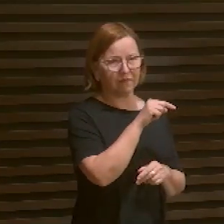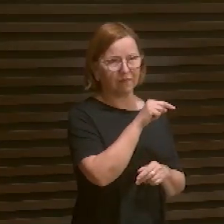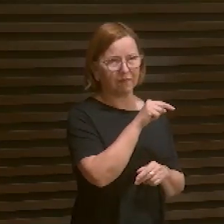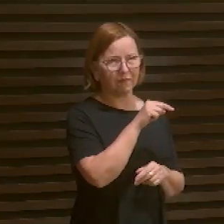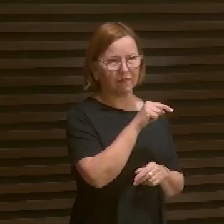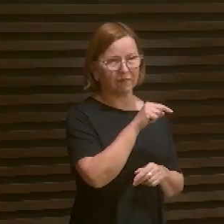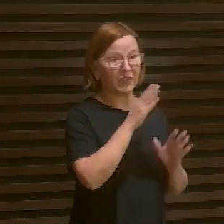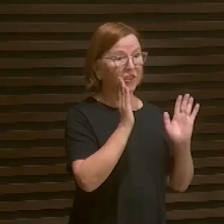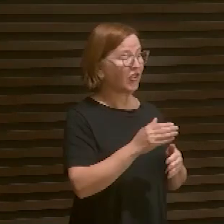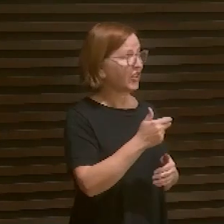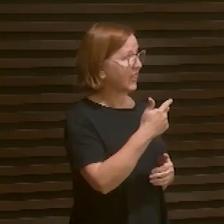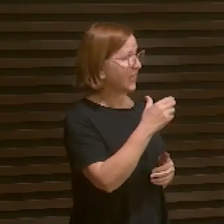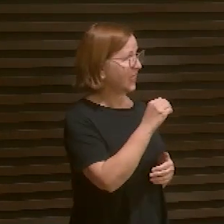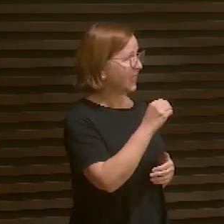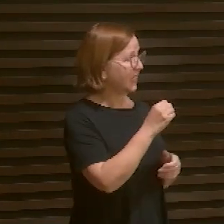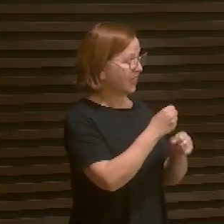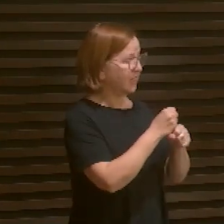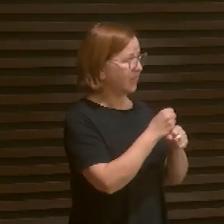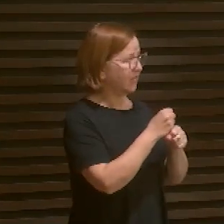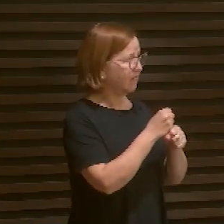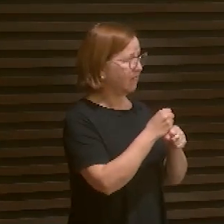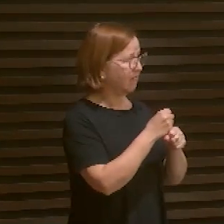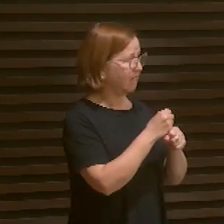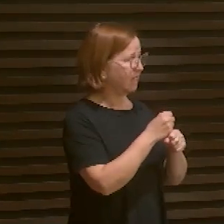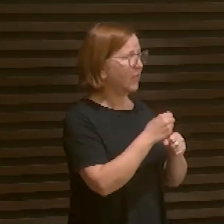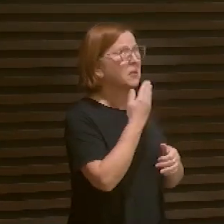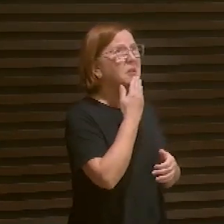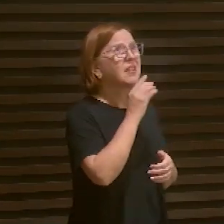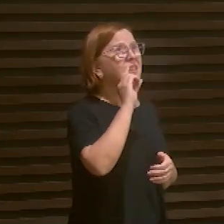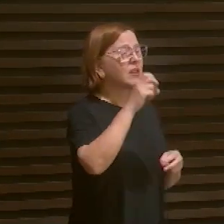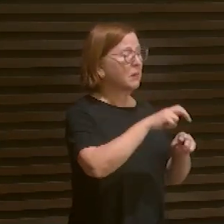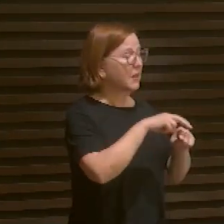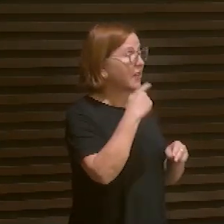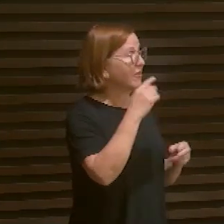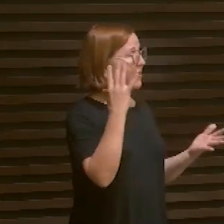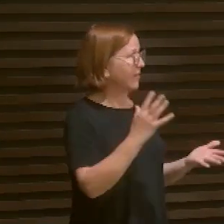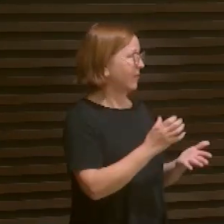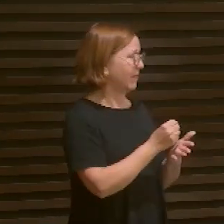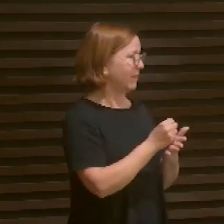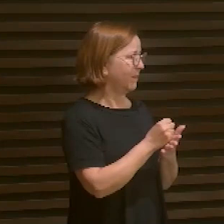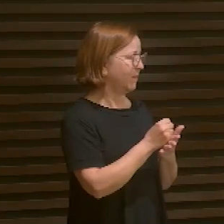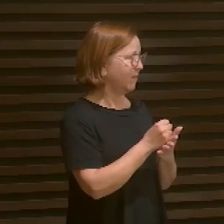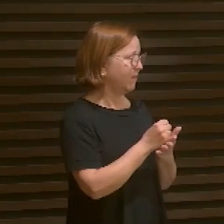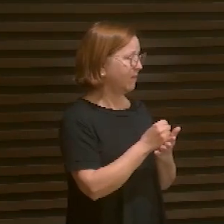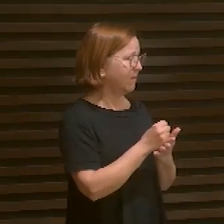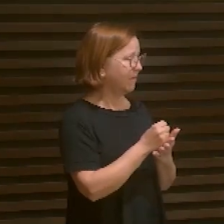Faz 30 anos que eu tenho pedido a Deus pela sua salvação.